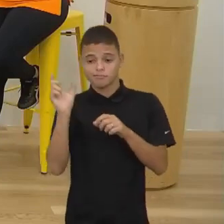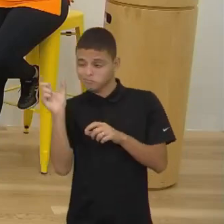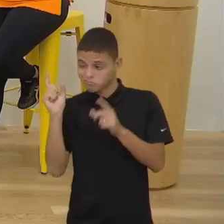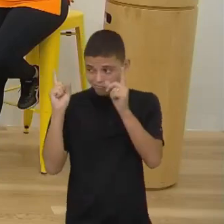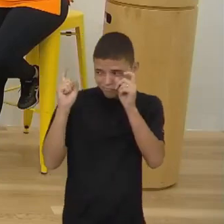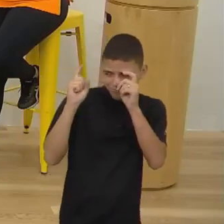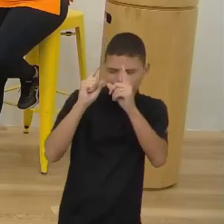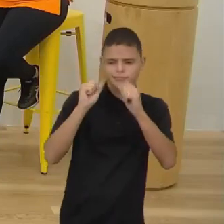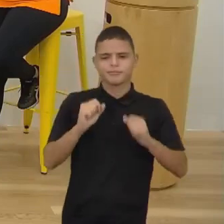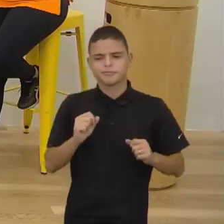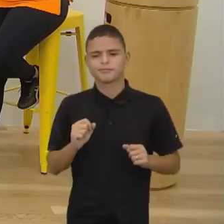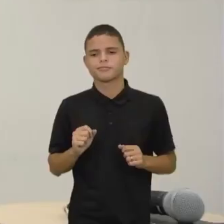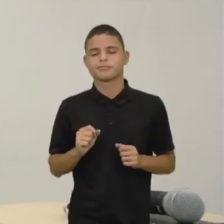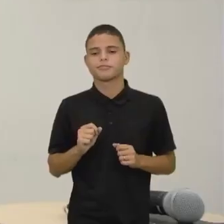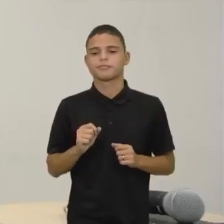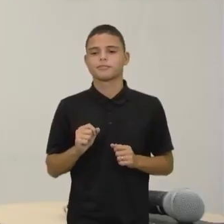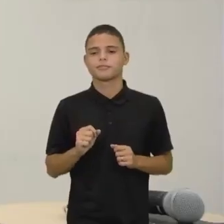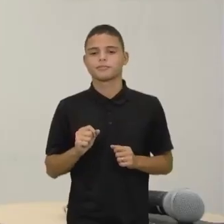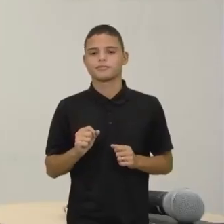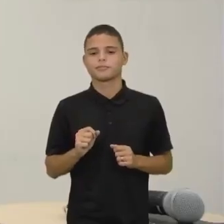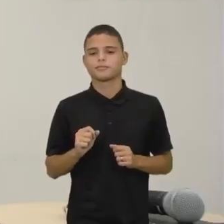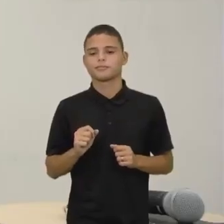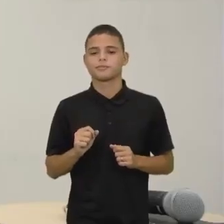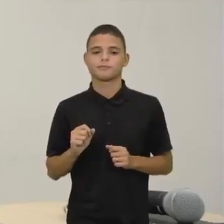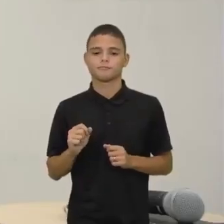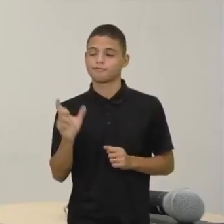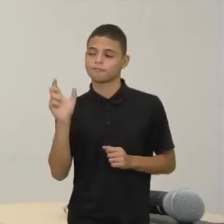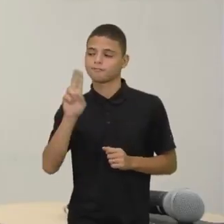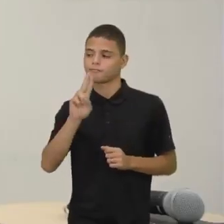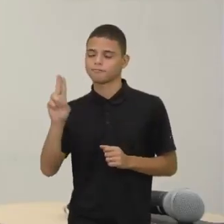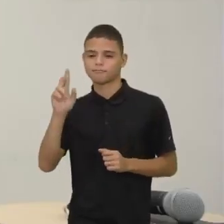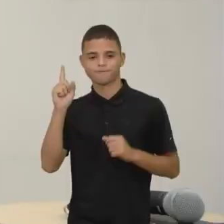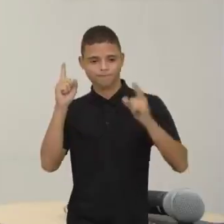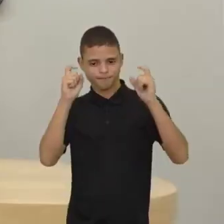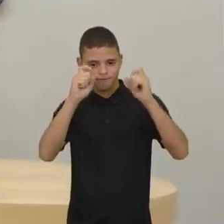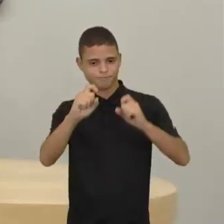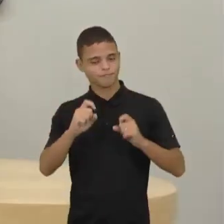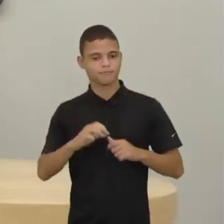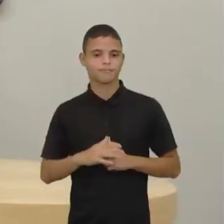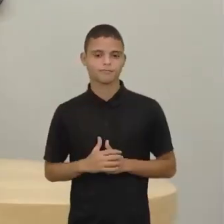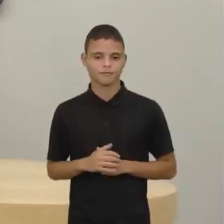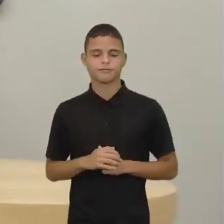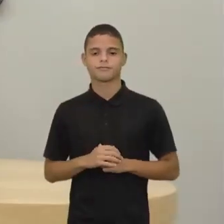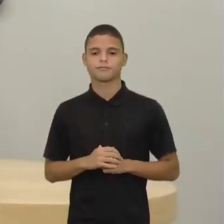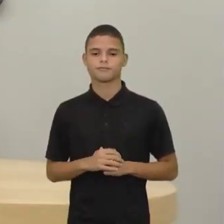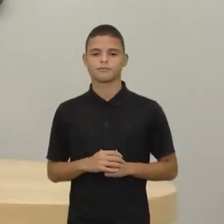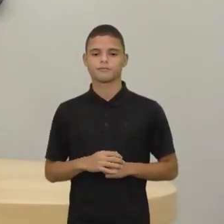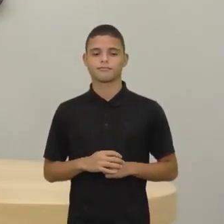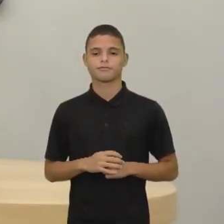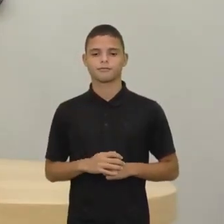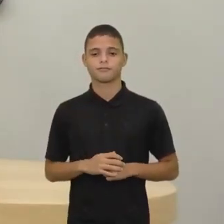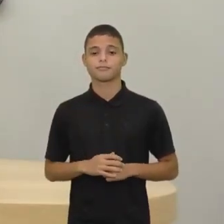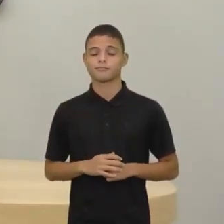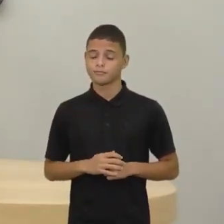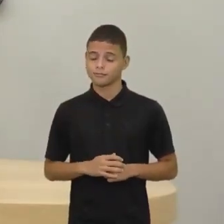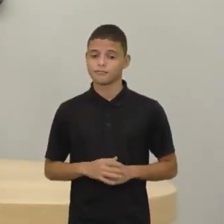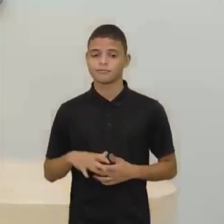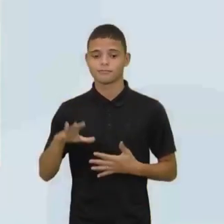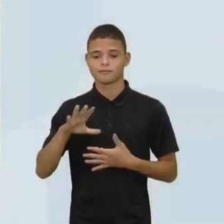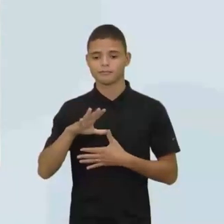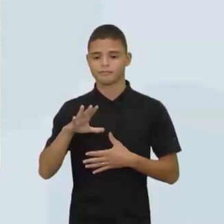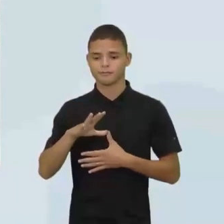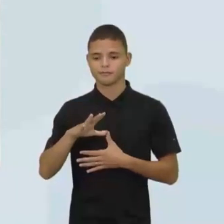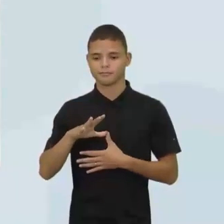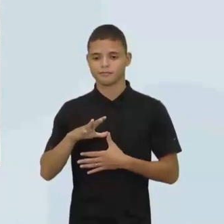Huanghe. Huanghe. Tá quase daqui uns 2 meses eu tô falando mandarim. Vamos lá. Mapa das